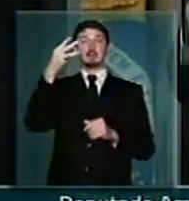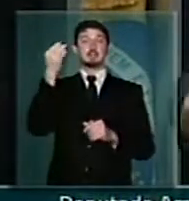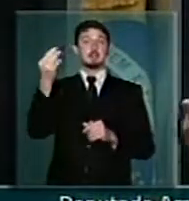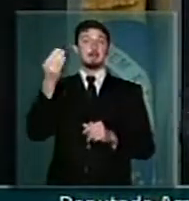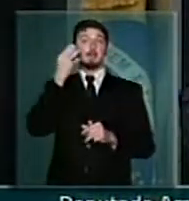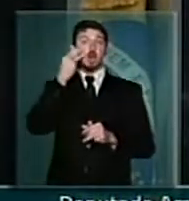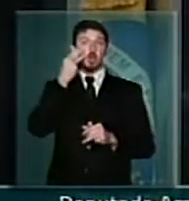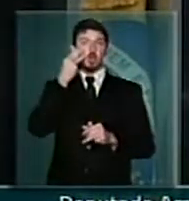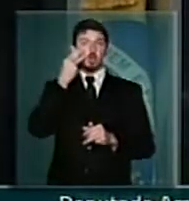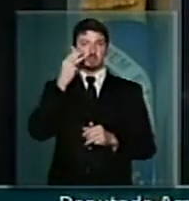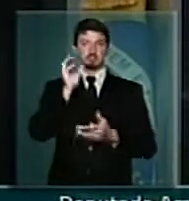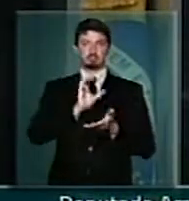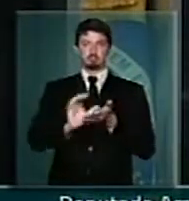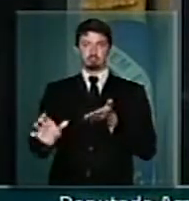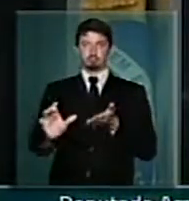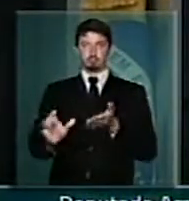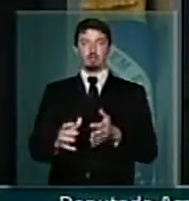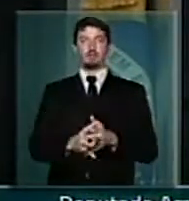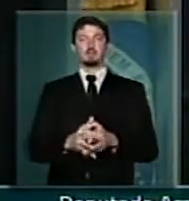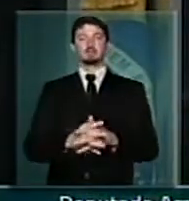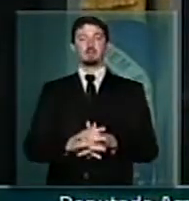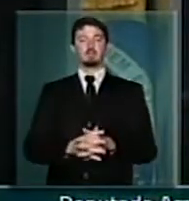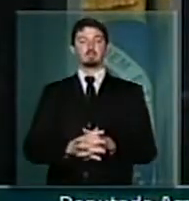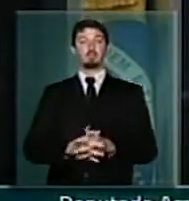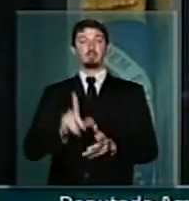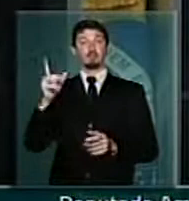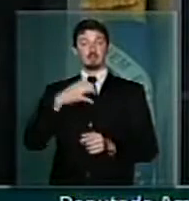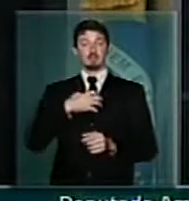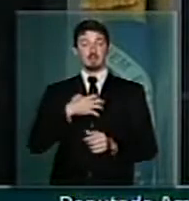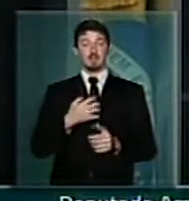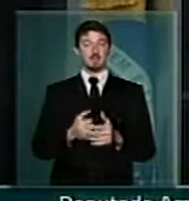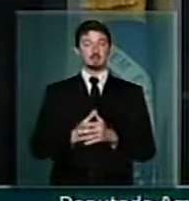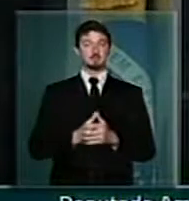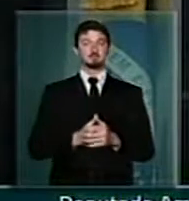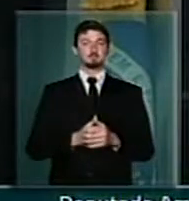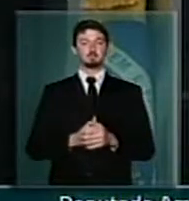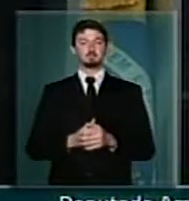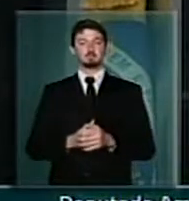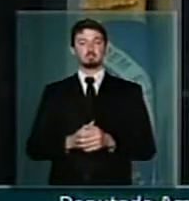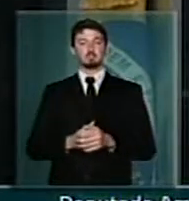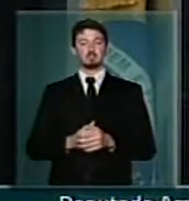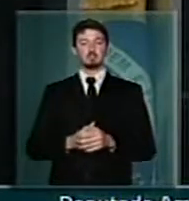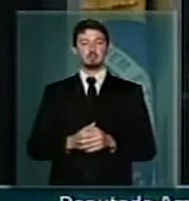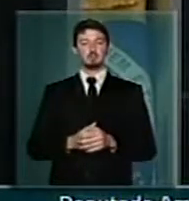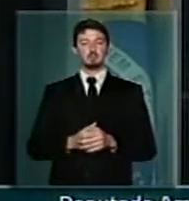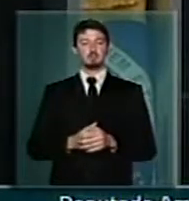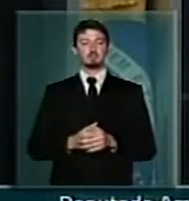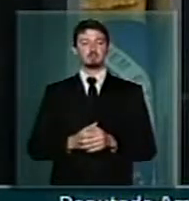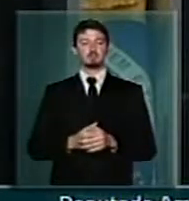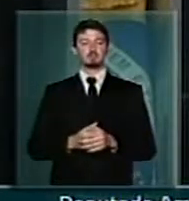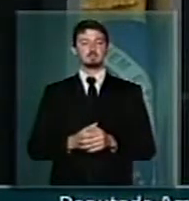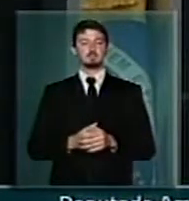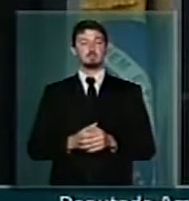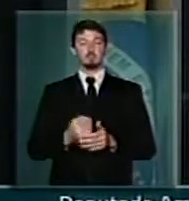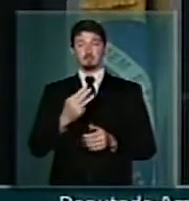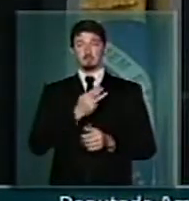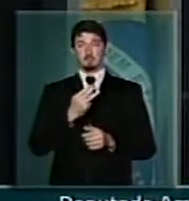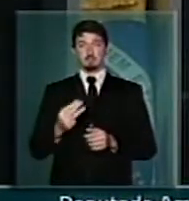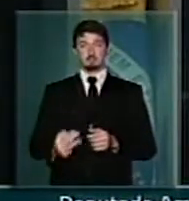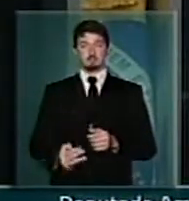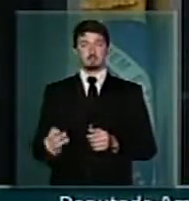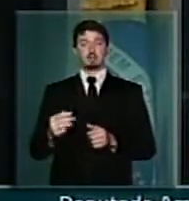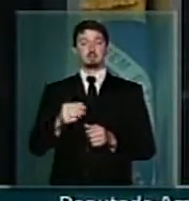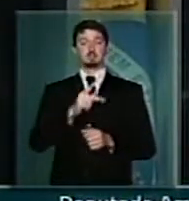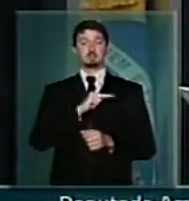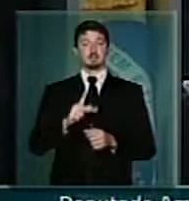nosso queridíssimo Roberto Santos, lá na Bahia. Também o ministro e a